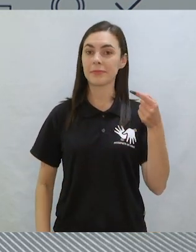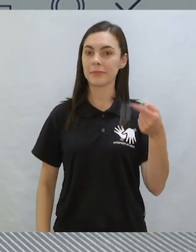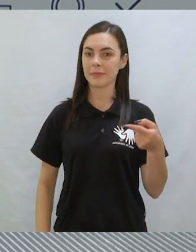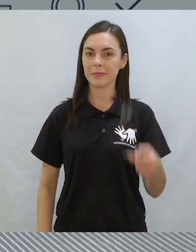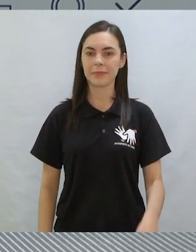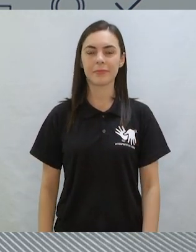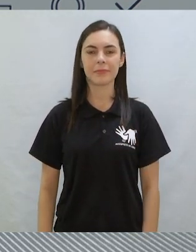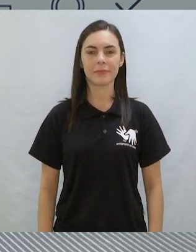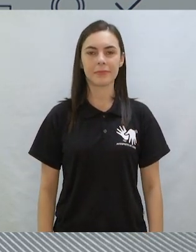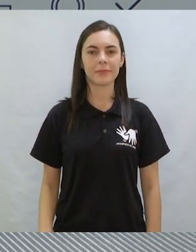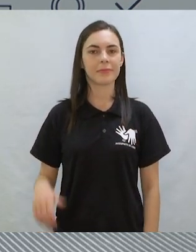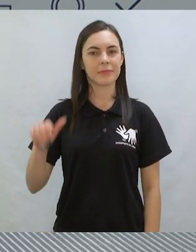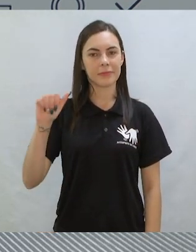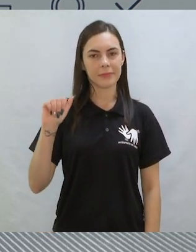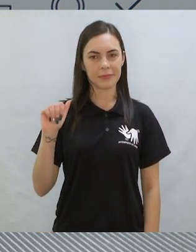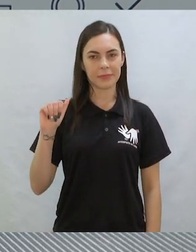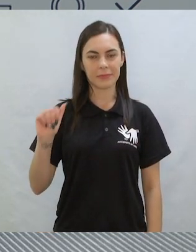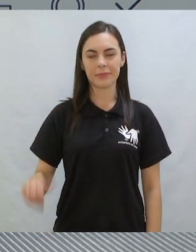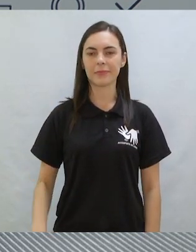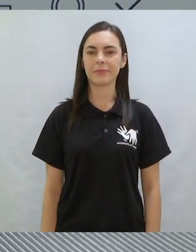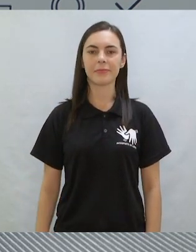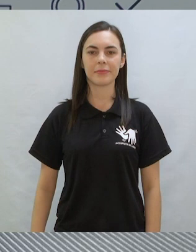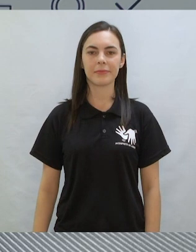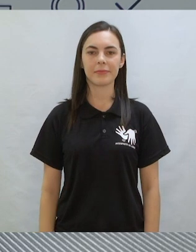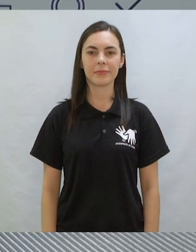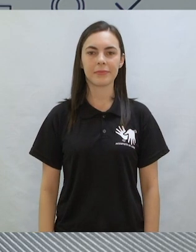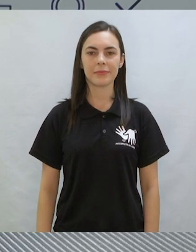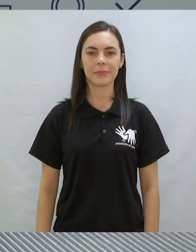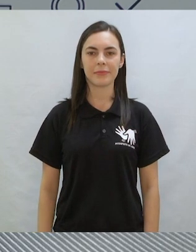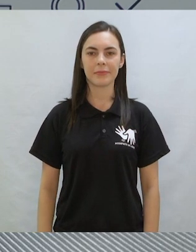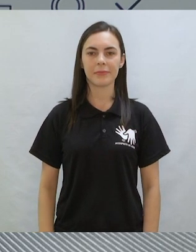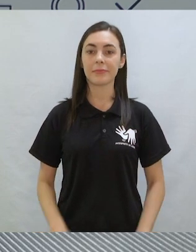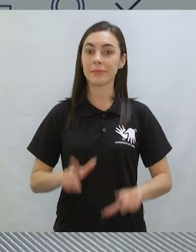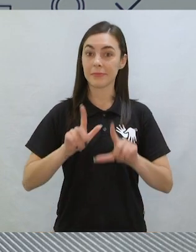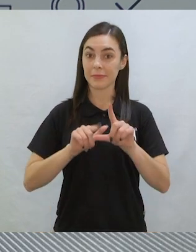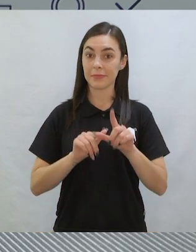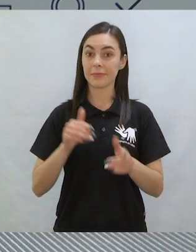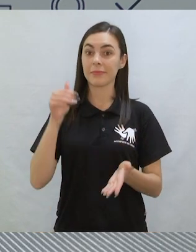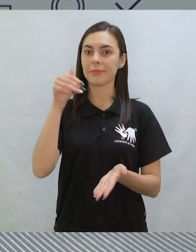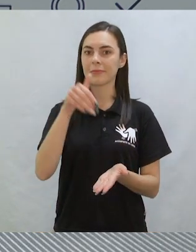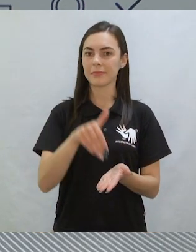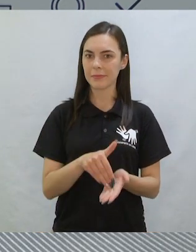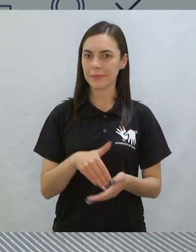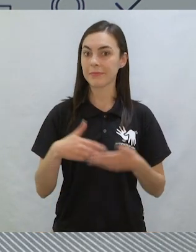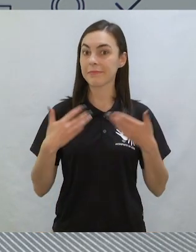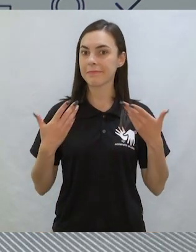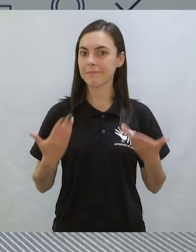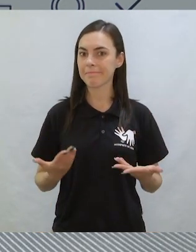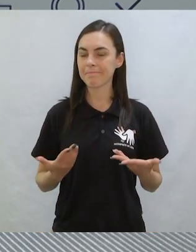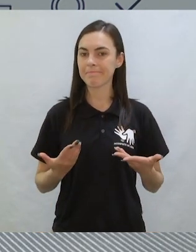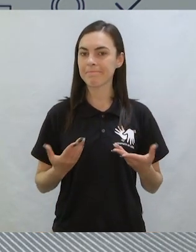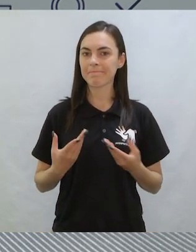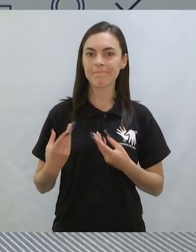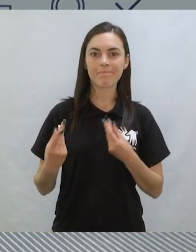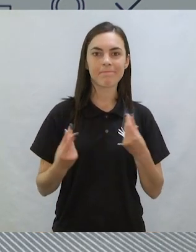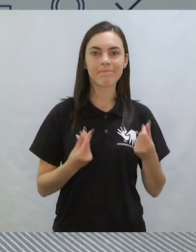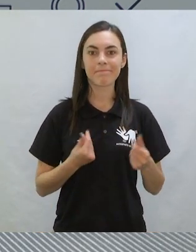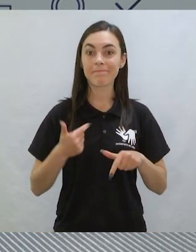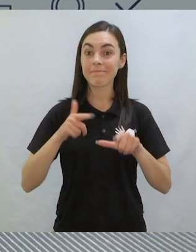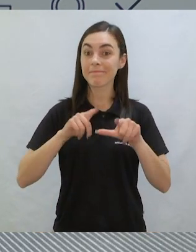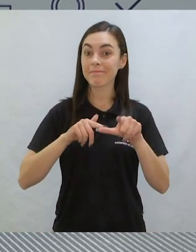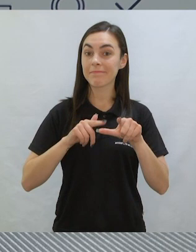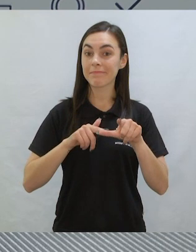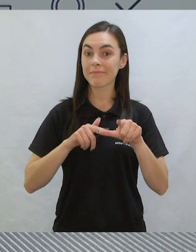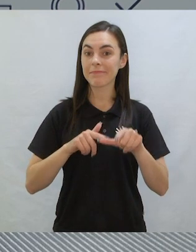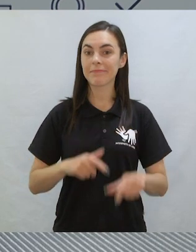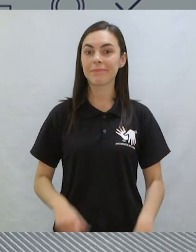Próxima letra, letra A. E a última letra, qual será? Qual